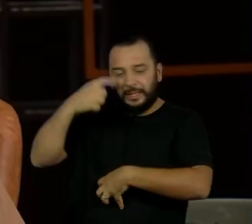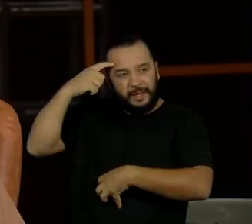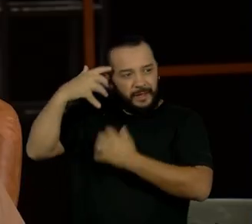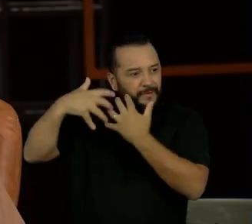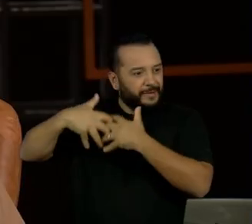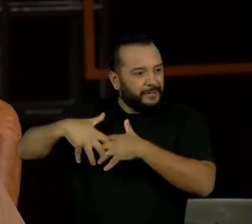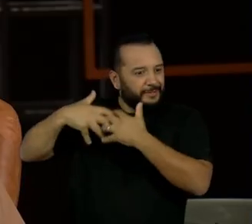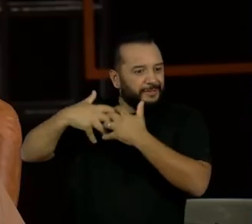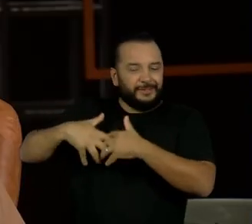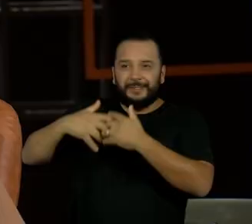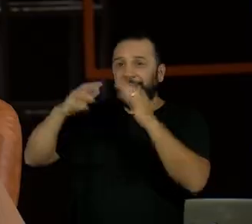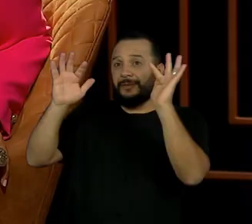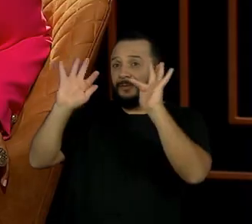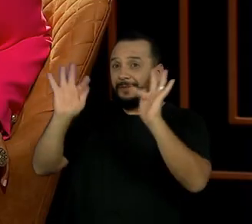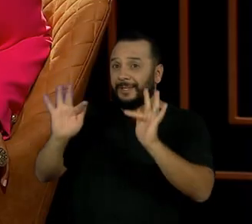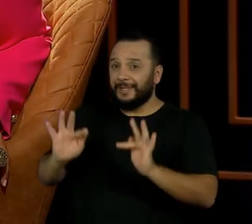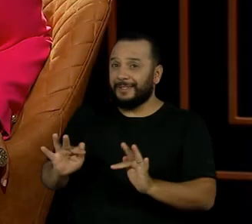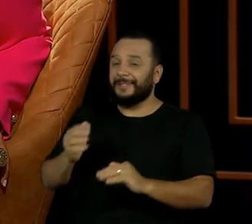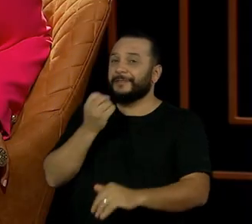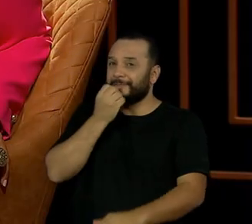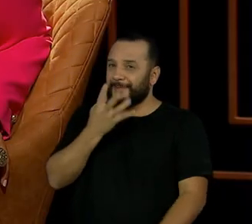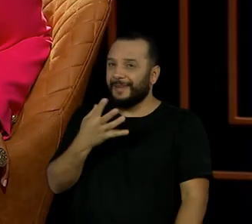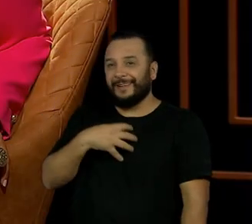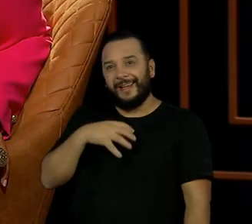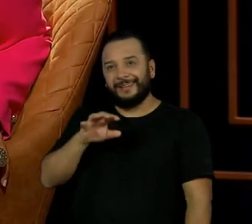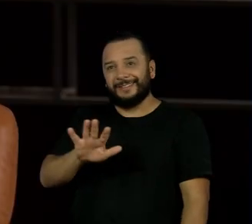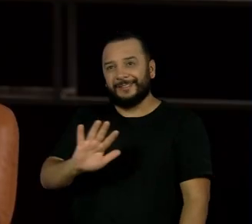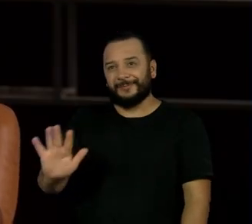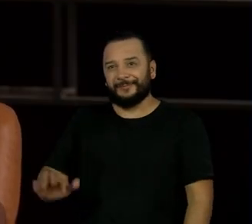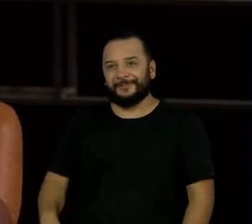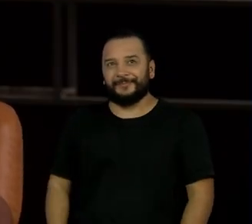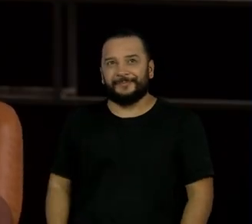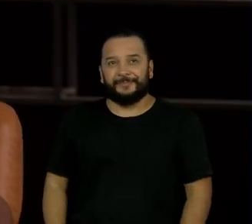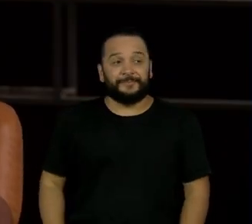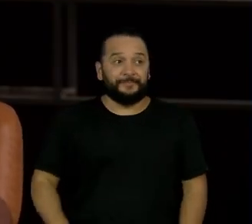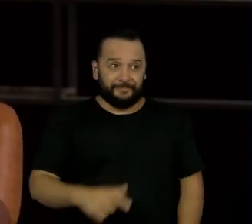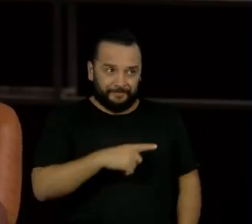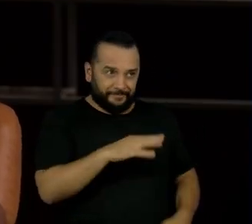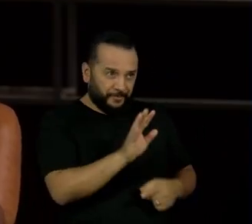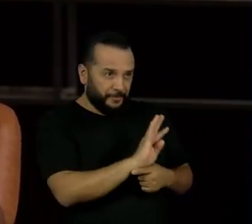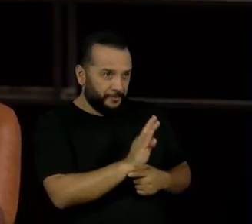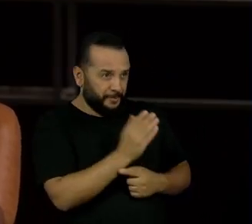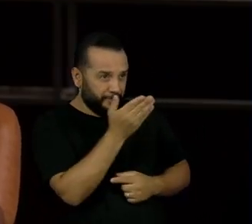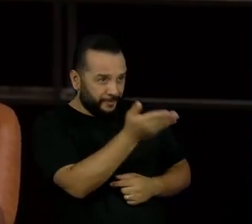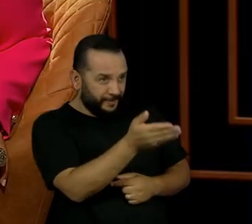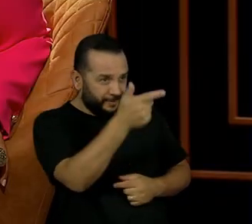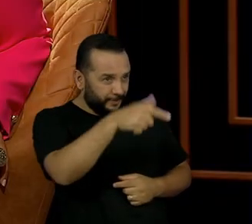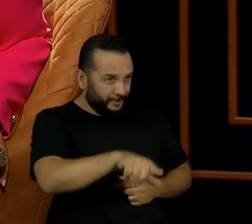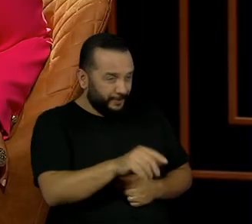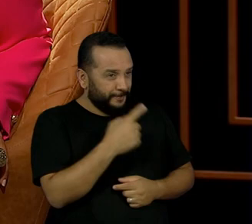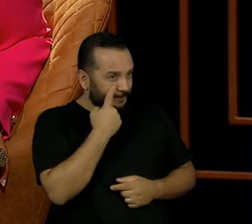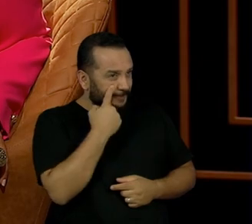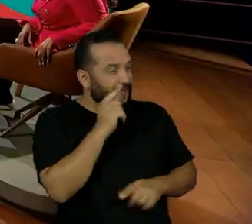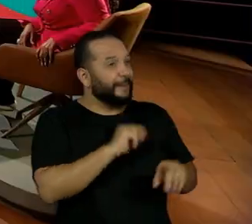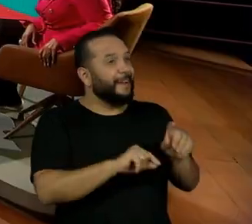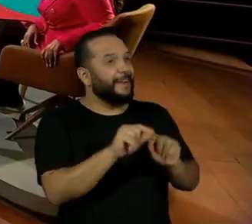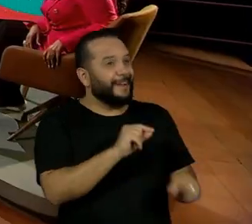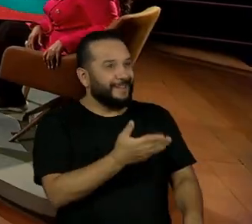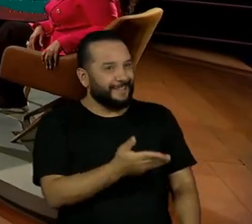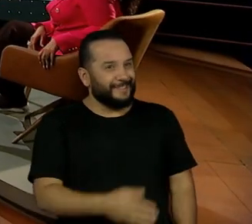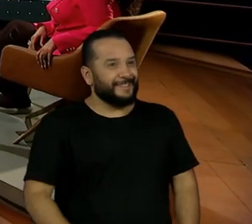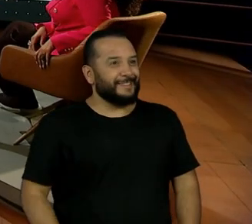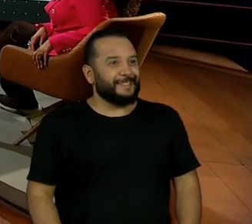feliz bem é isso mas um depoimento para você ou da vida